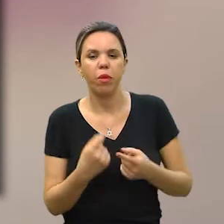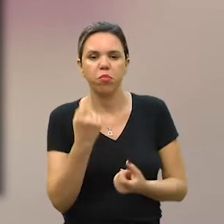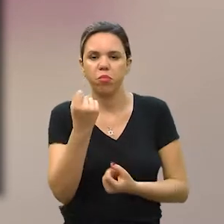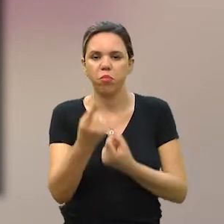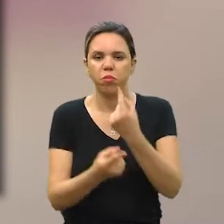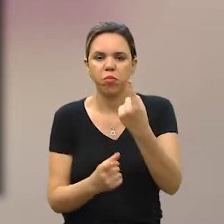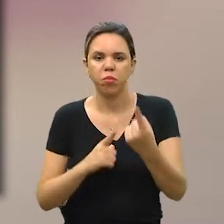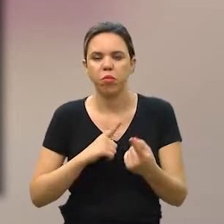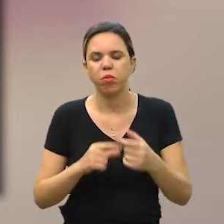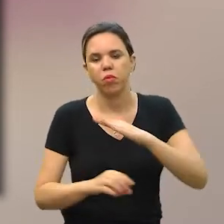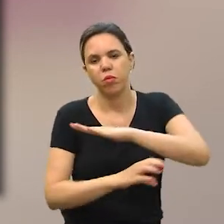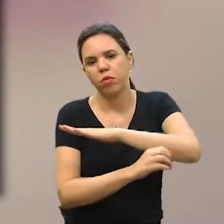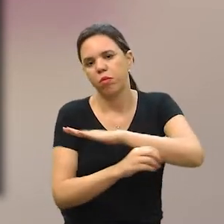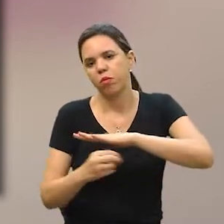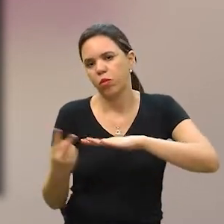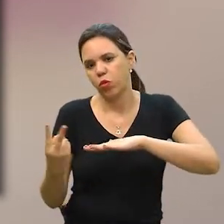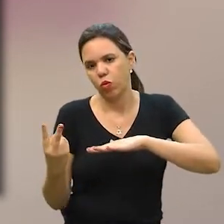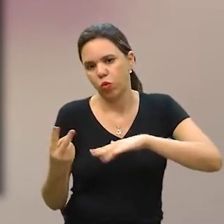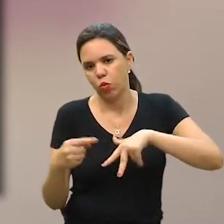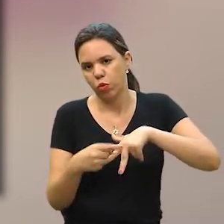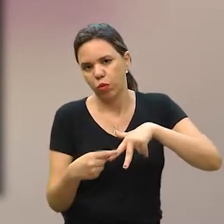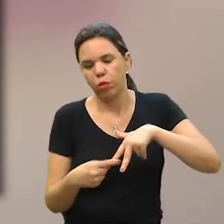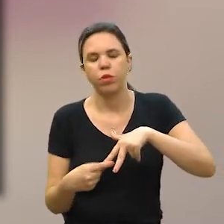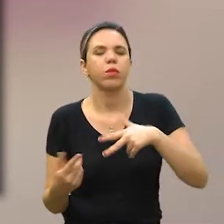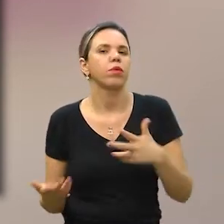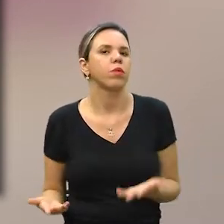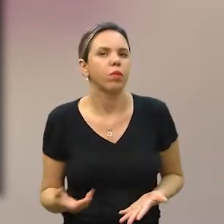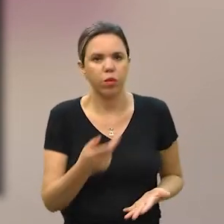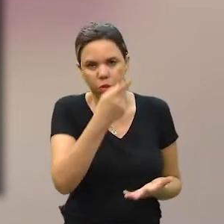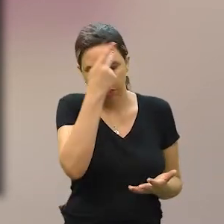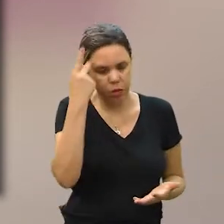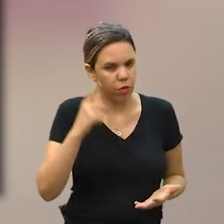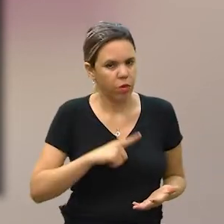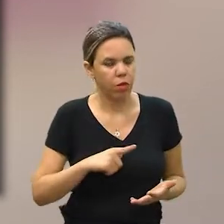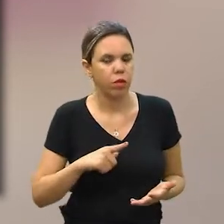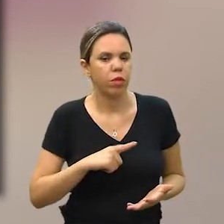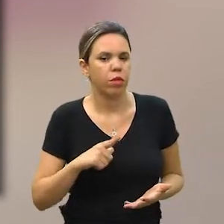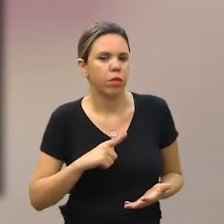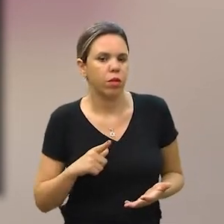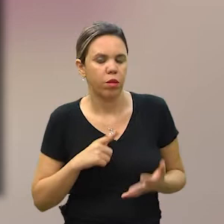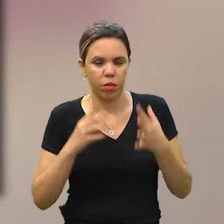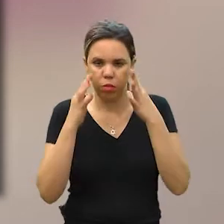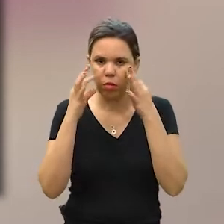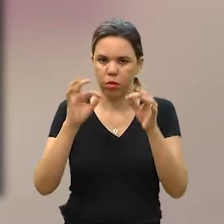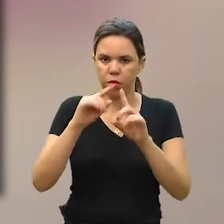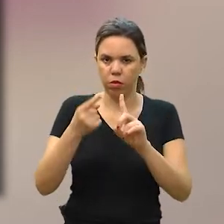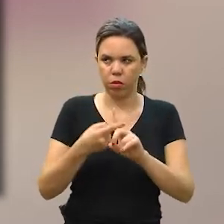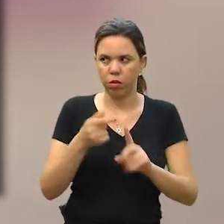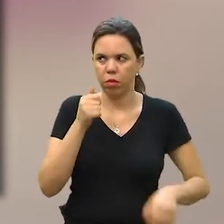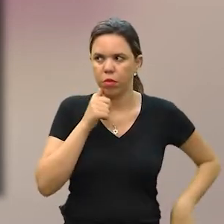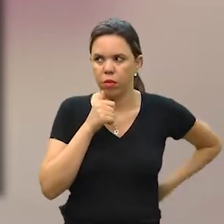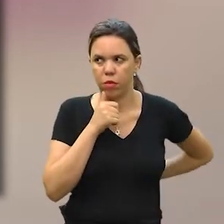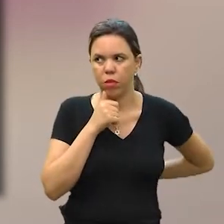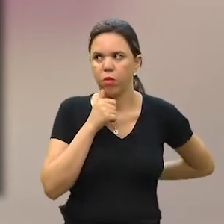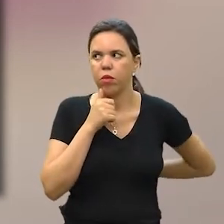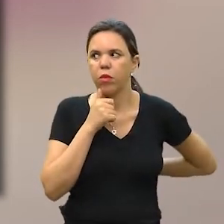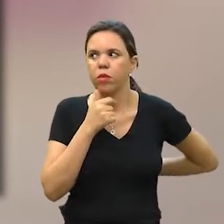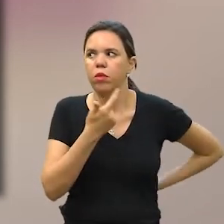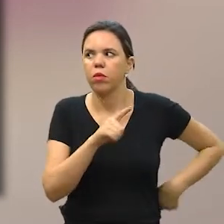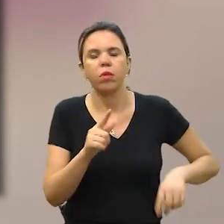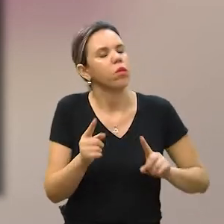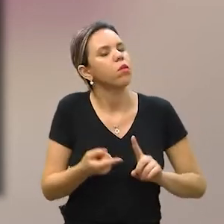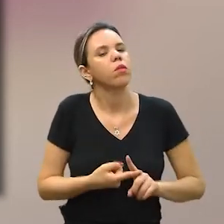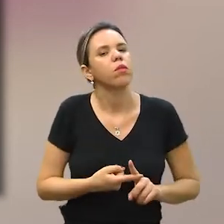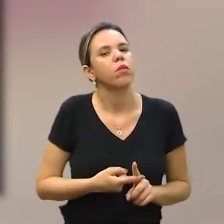Porque é raro você ter a trombose nas duas pernas. Então, a pessoa que tem que ficar atenta, a gestante e a mulher, mesmo sem